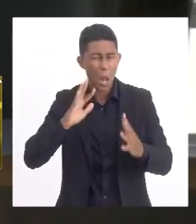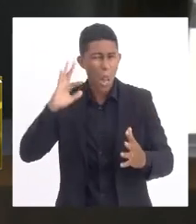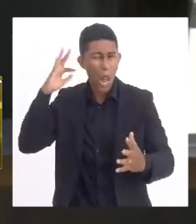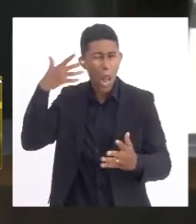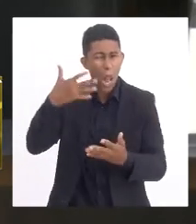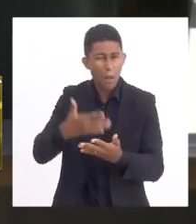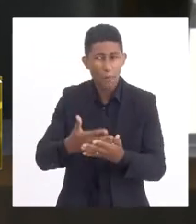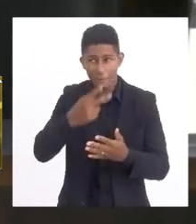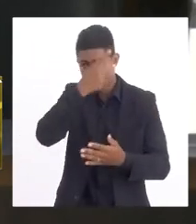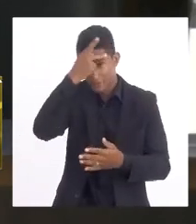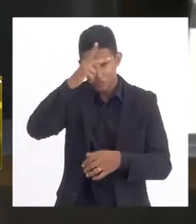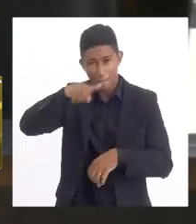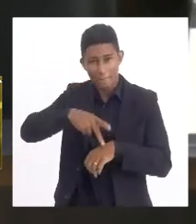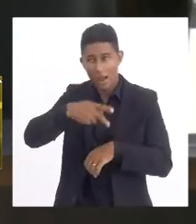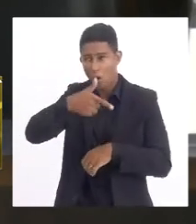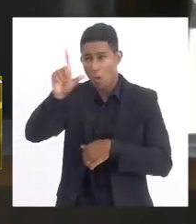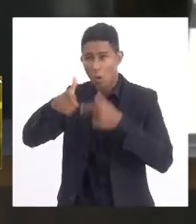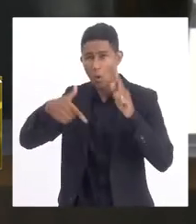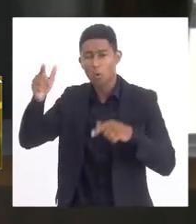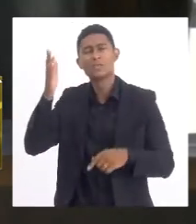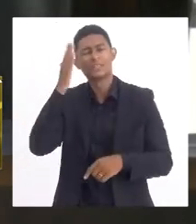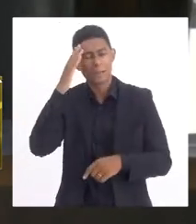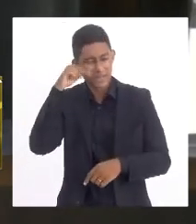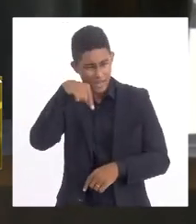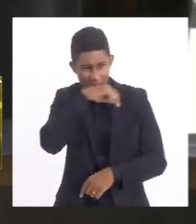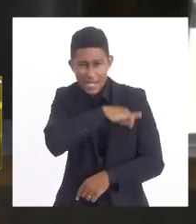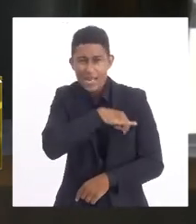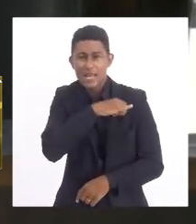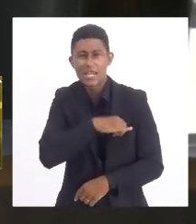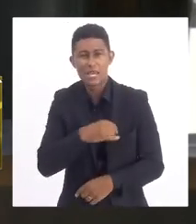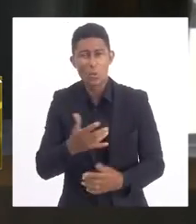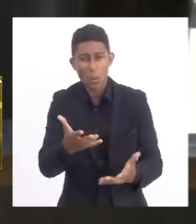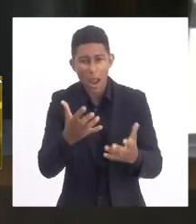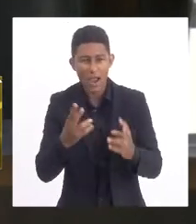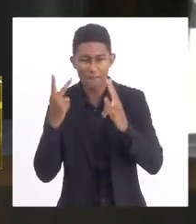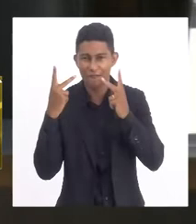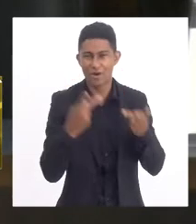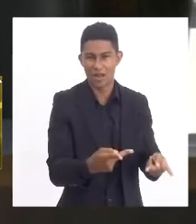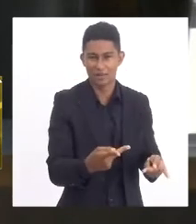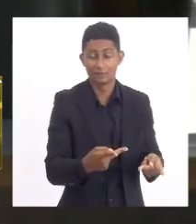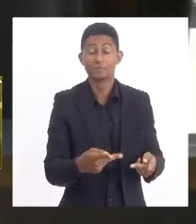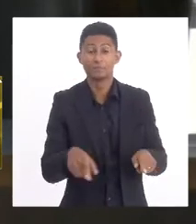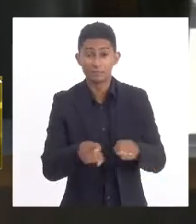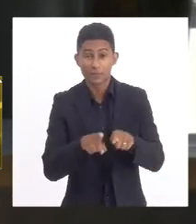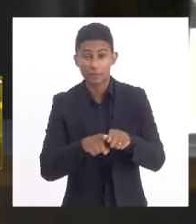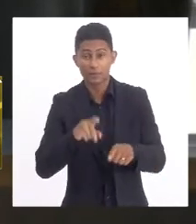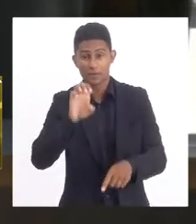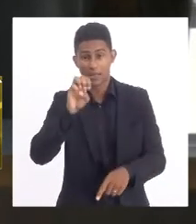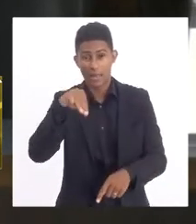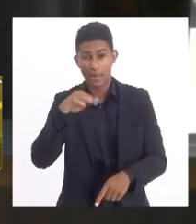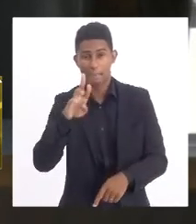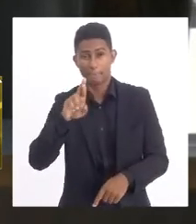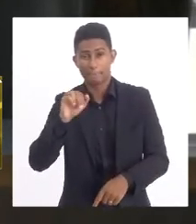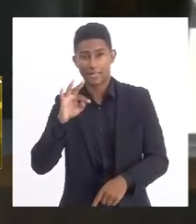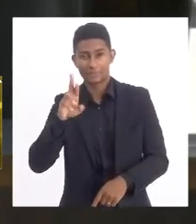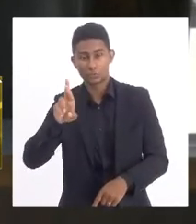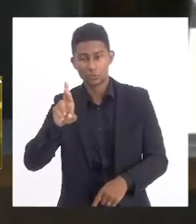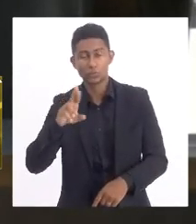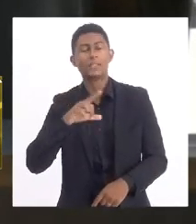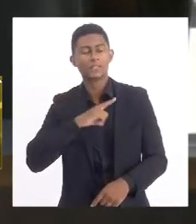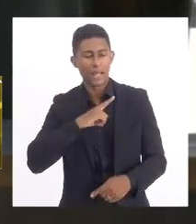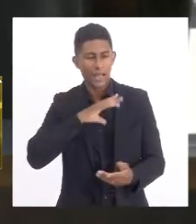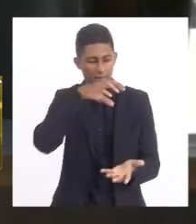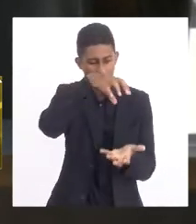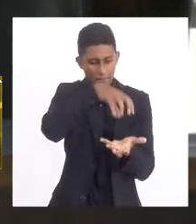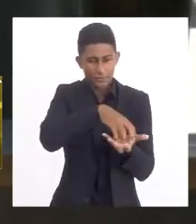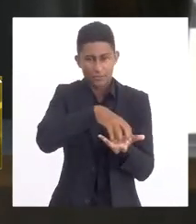país internacional E aí barato inclusive teve sua sede no Rio de Janeiro como falada pela própria deputada